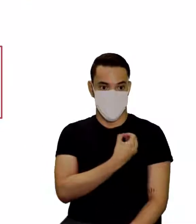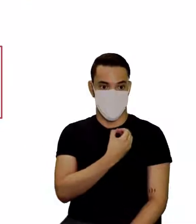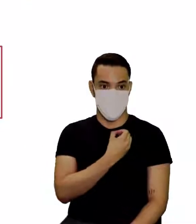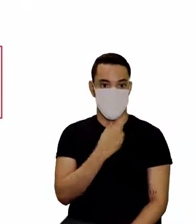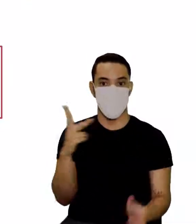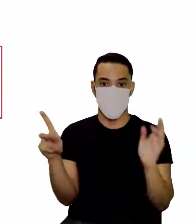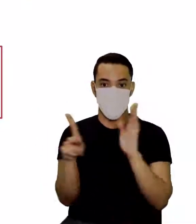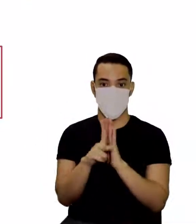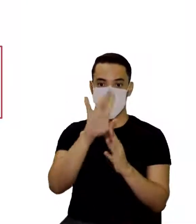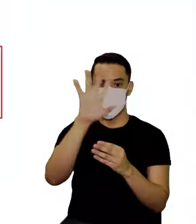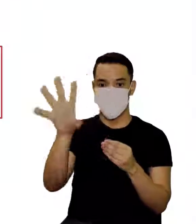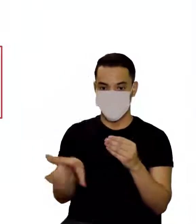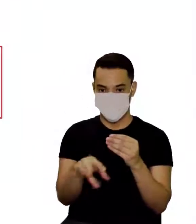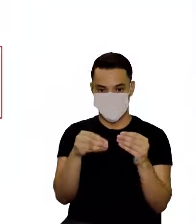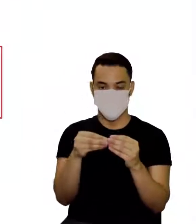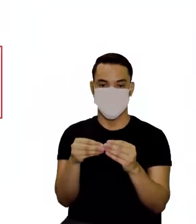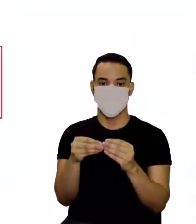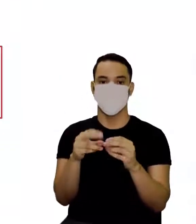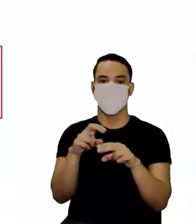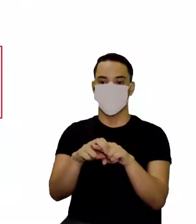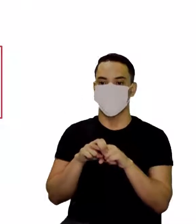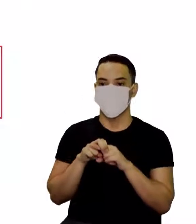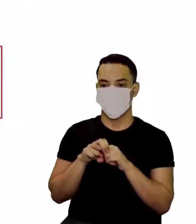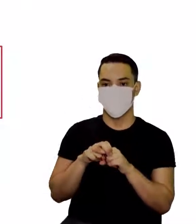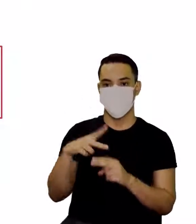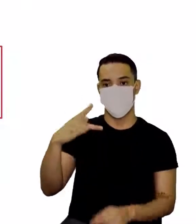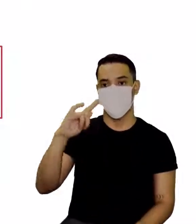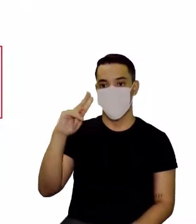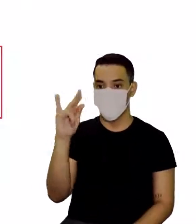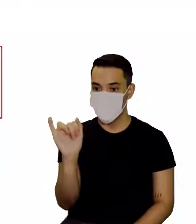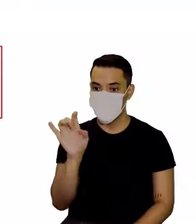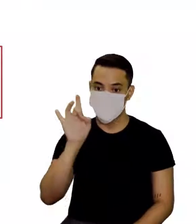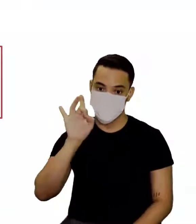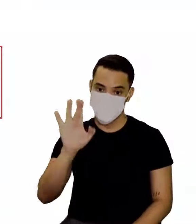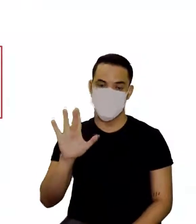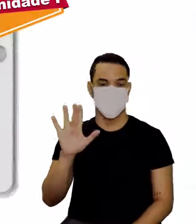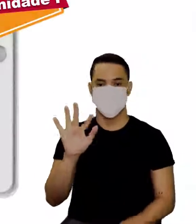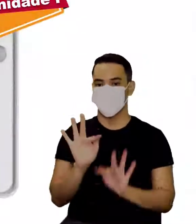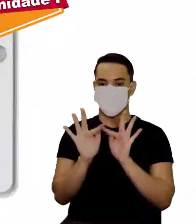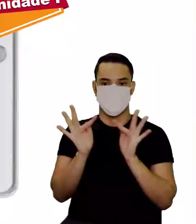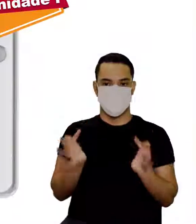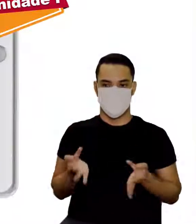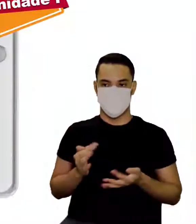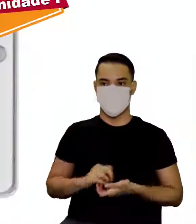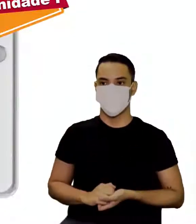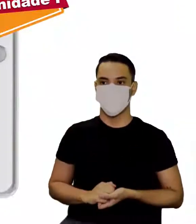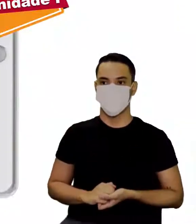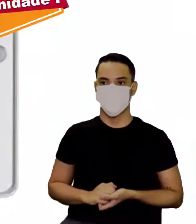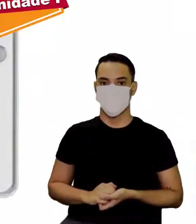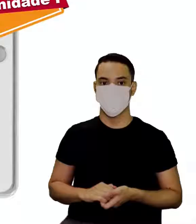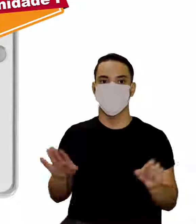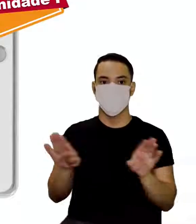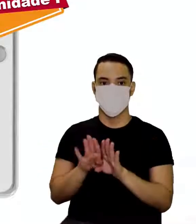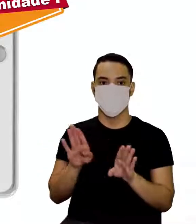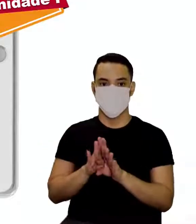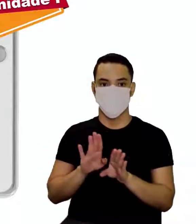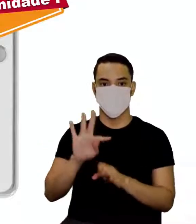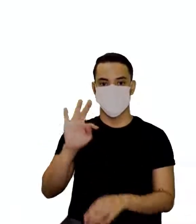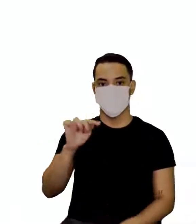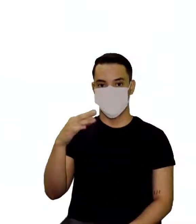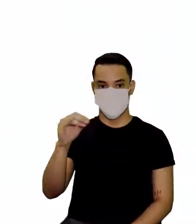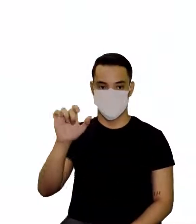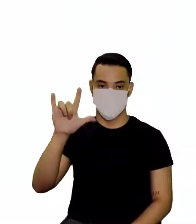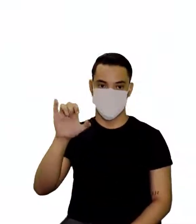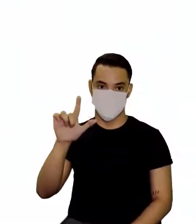a carga elementar. Uma pilha seca é só como ela é constituída, bem básico aí. Tensão elétrica, lei de